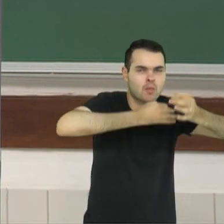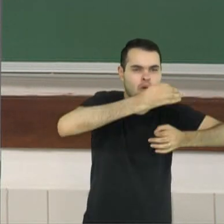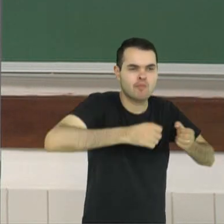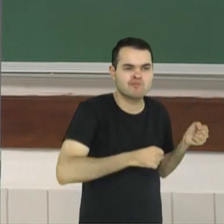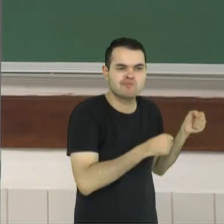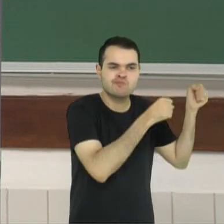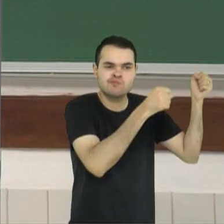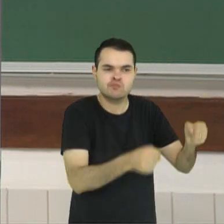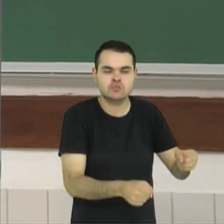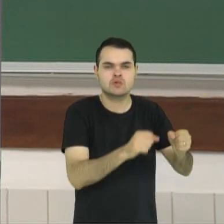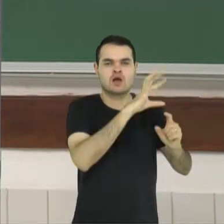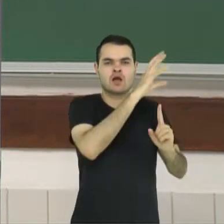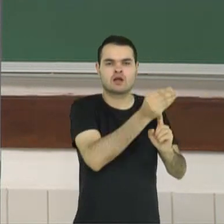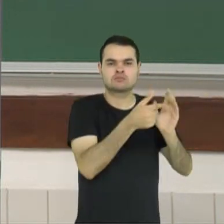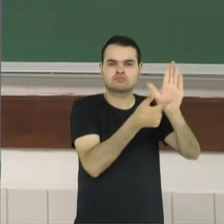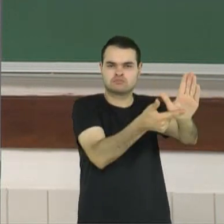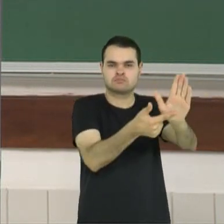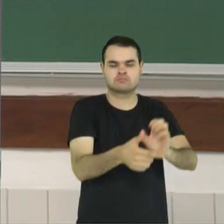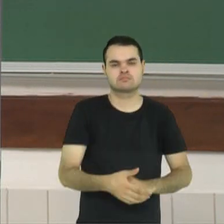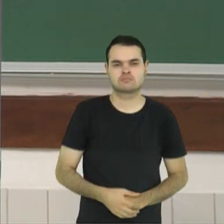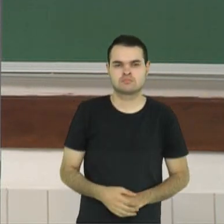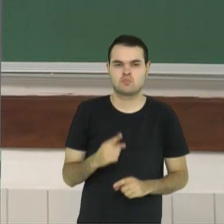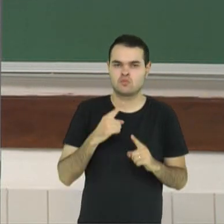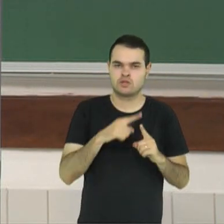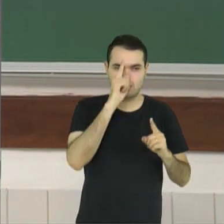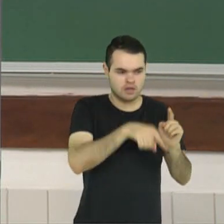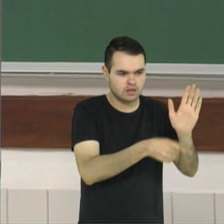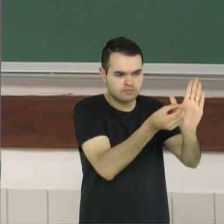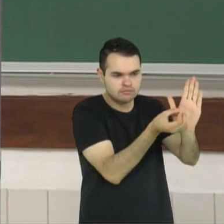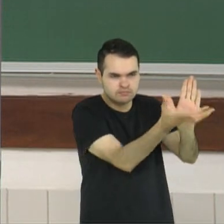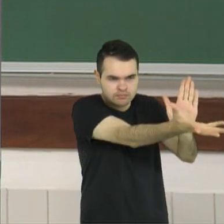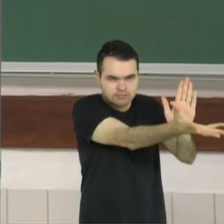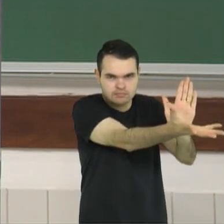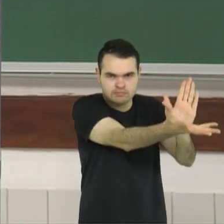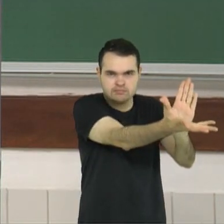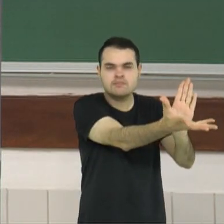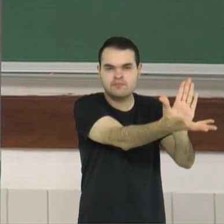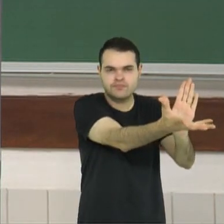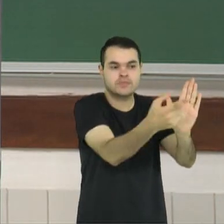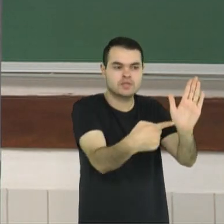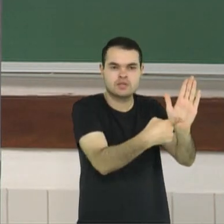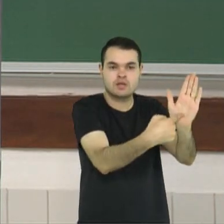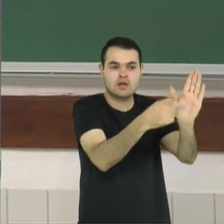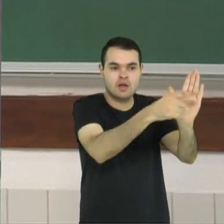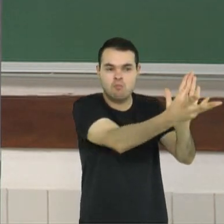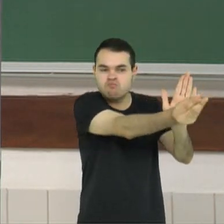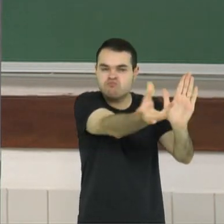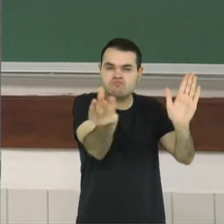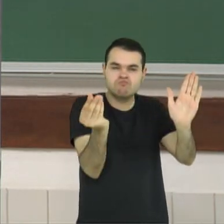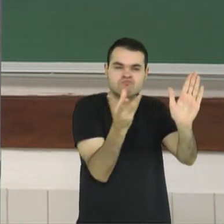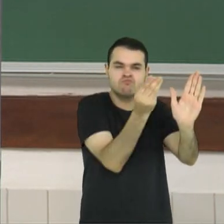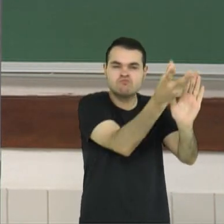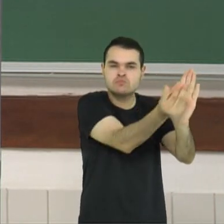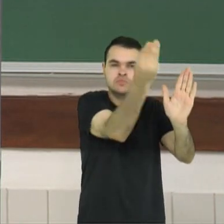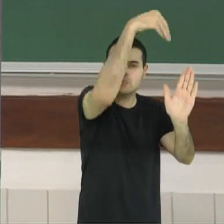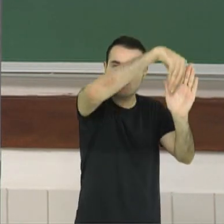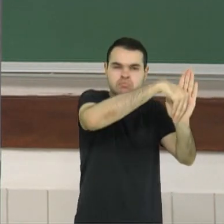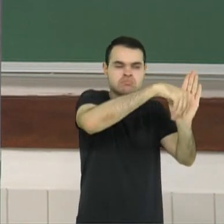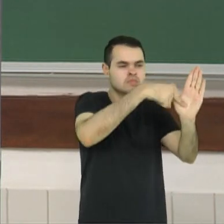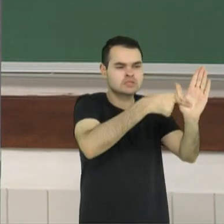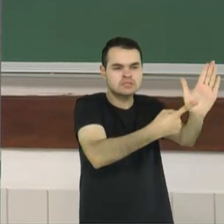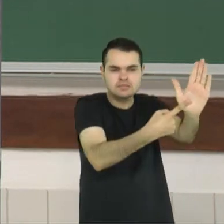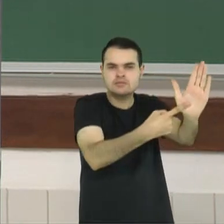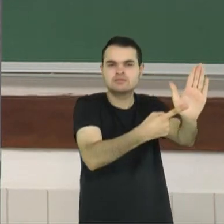como arte. Ela tem que dar uma opinião, porque ela é uma mensagem, ela é uma expressão humana. E ela está usando uma pluralidade de linguagem, ou seja, ela está usando